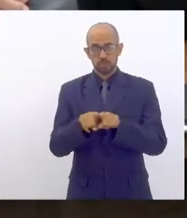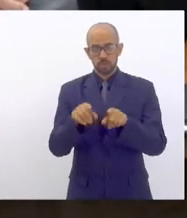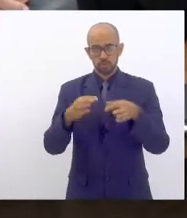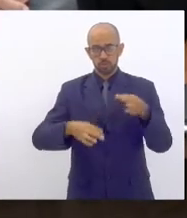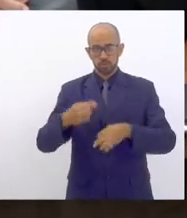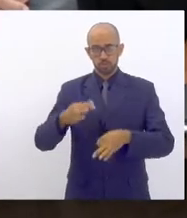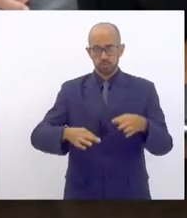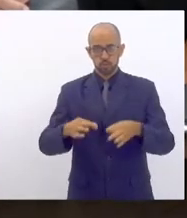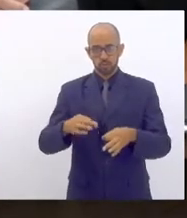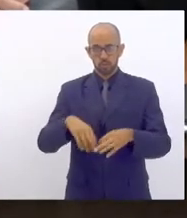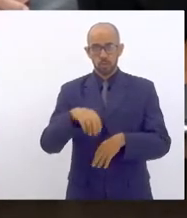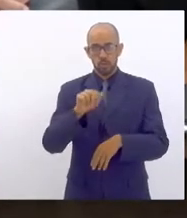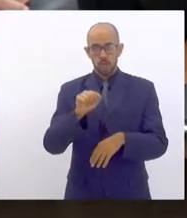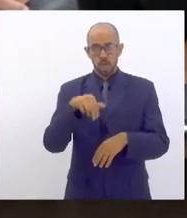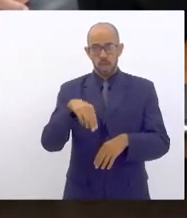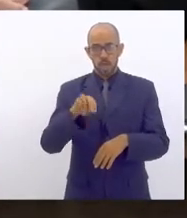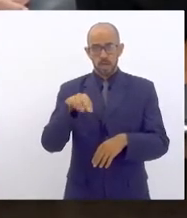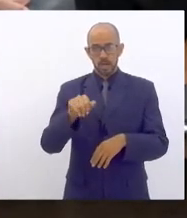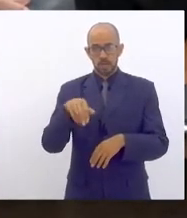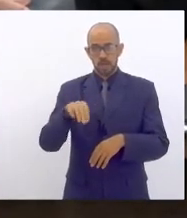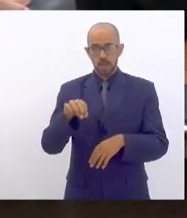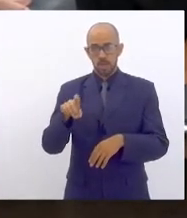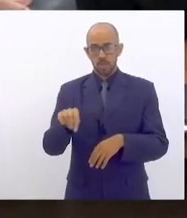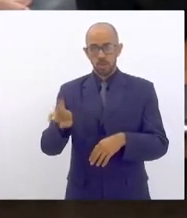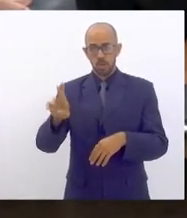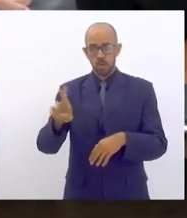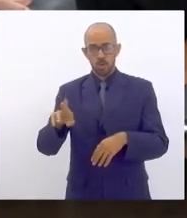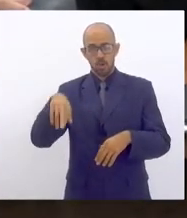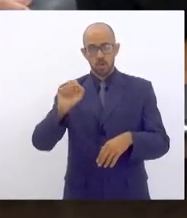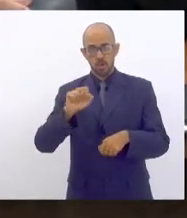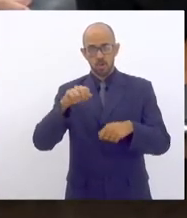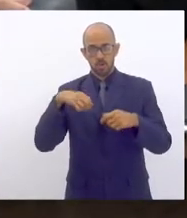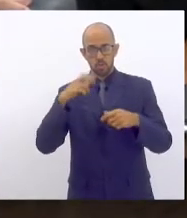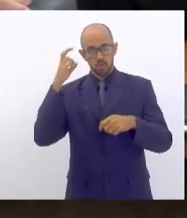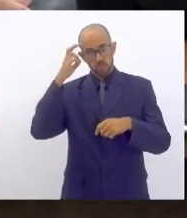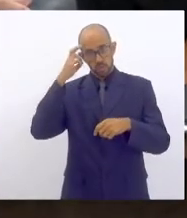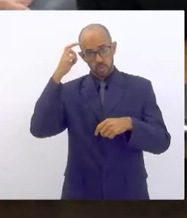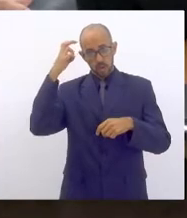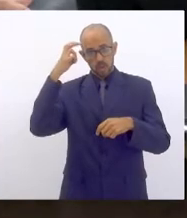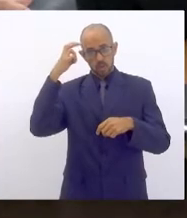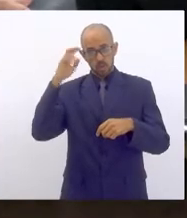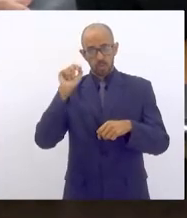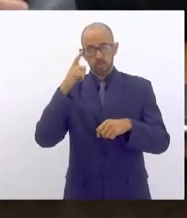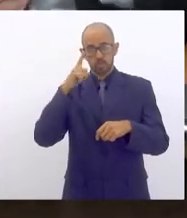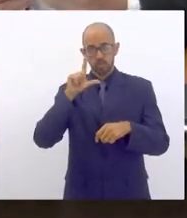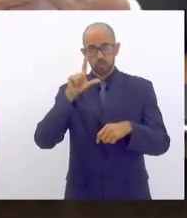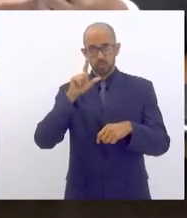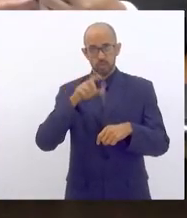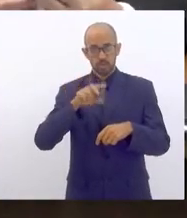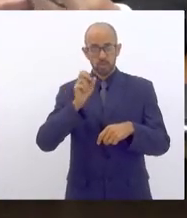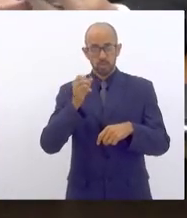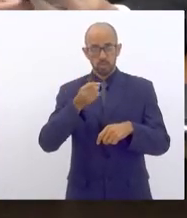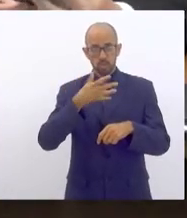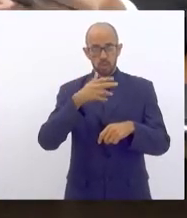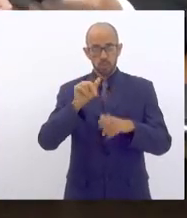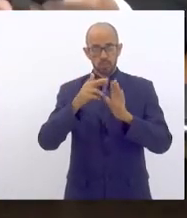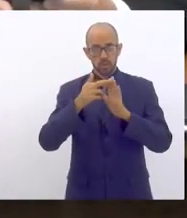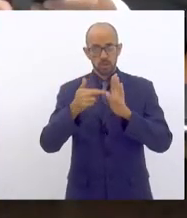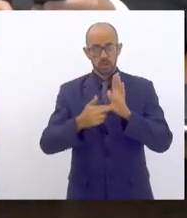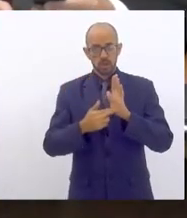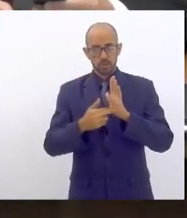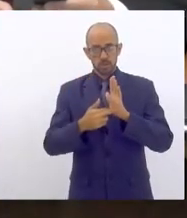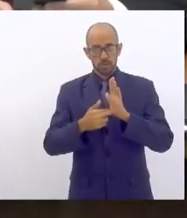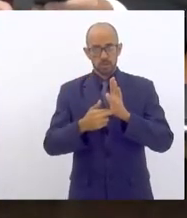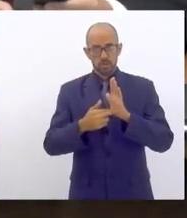culturais, estendendo a permanência deles na rede, até que haja essa nova regulamentação e a criação desse novo